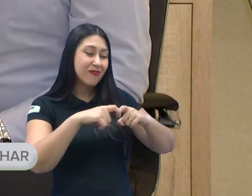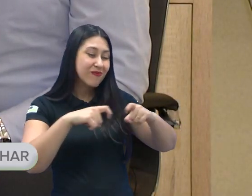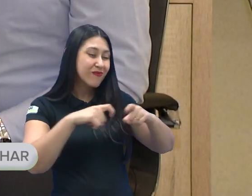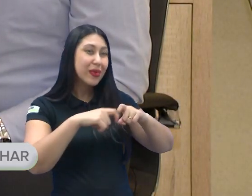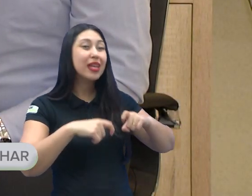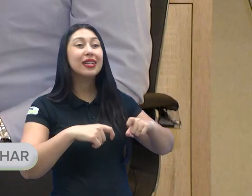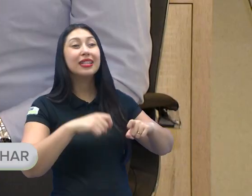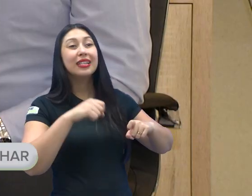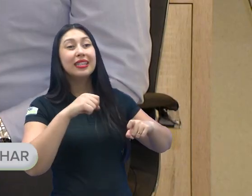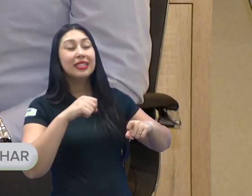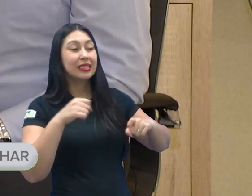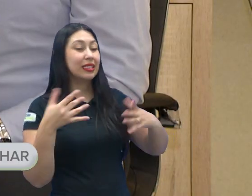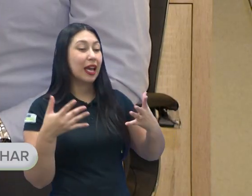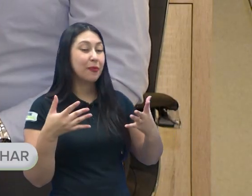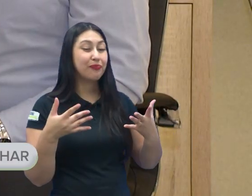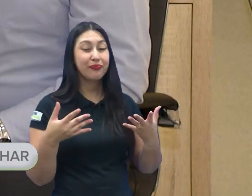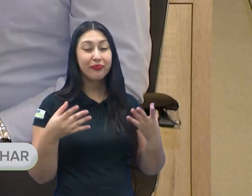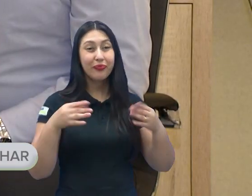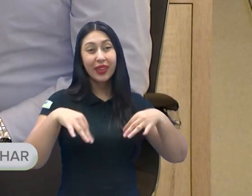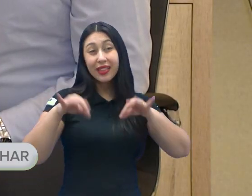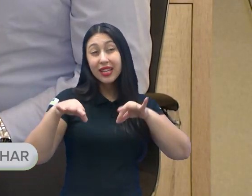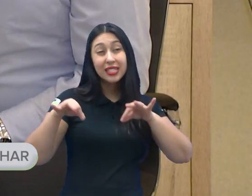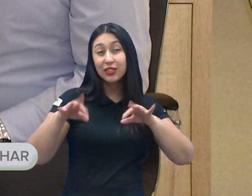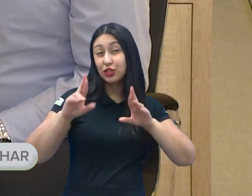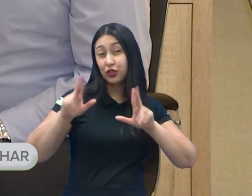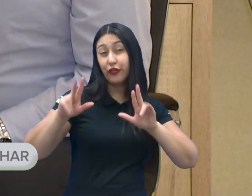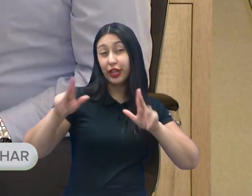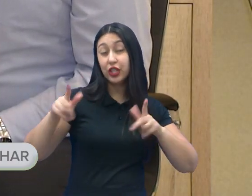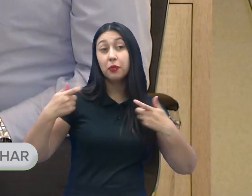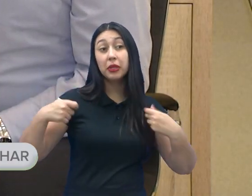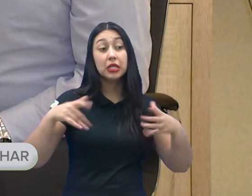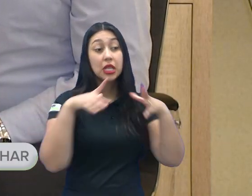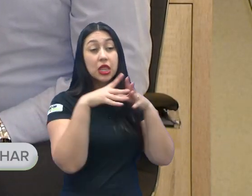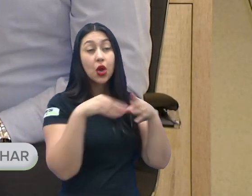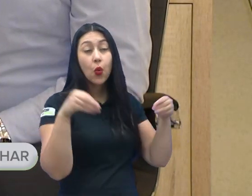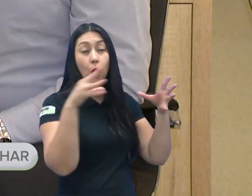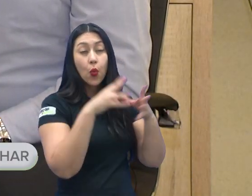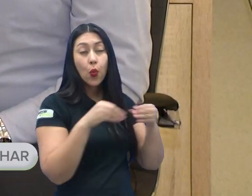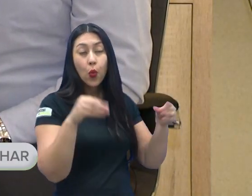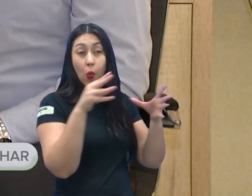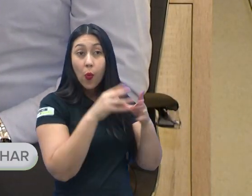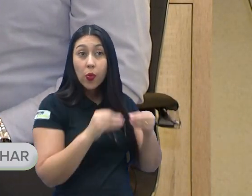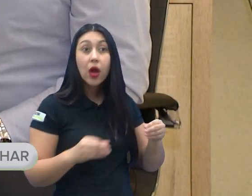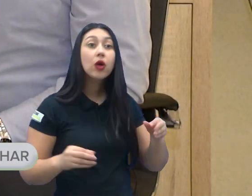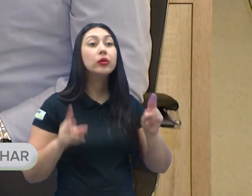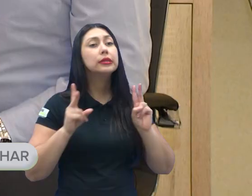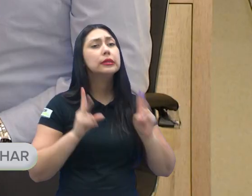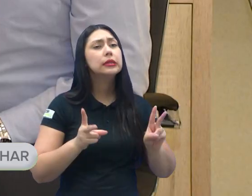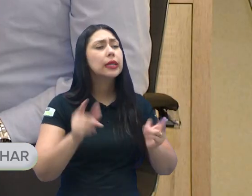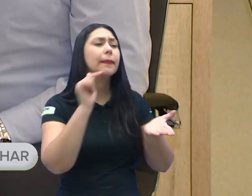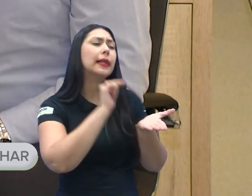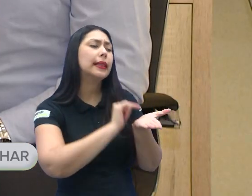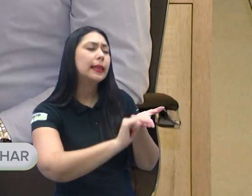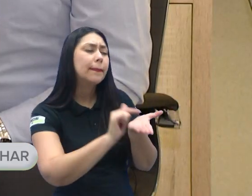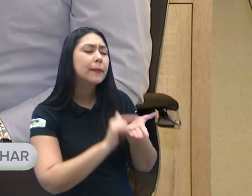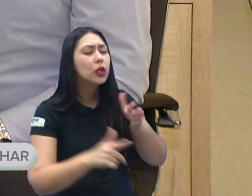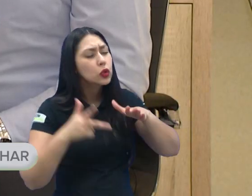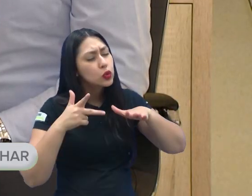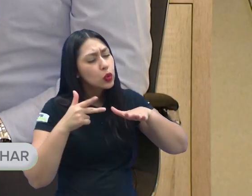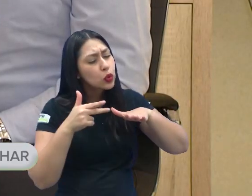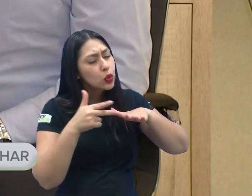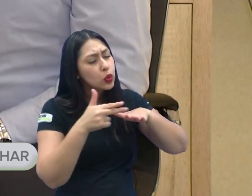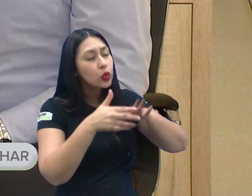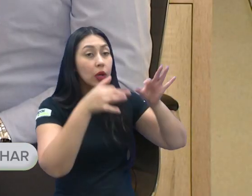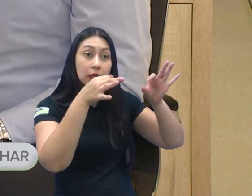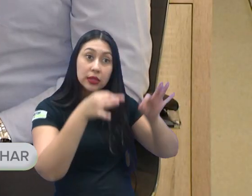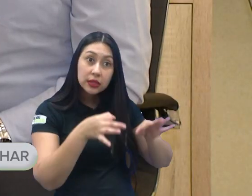suor, então usar meia de algodão, sapato sempre higienizado, meia higienizada, unha curtinha, além de secar com a